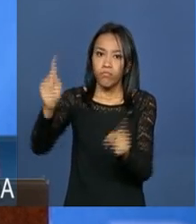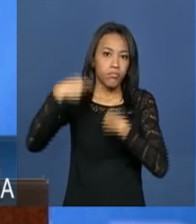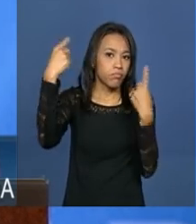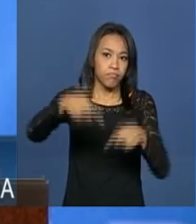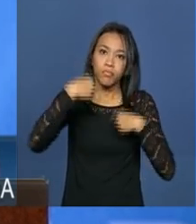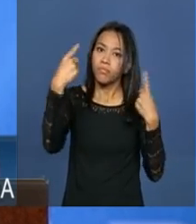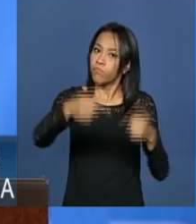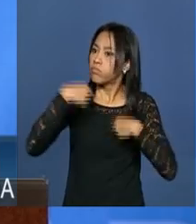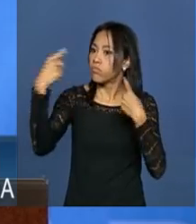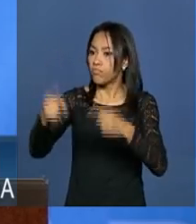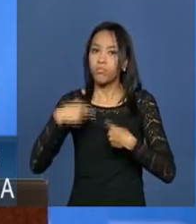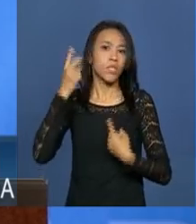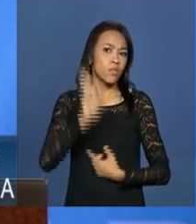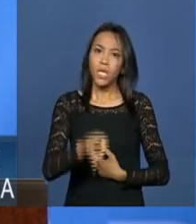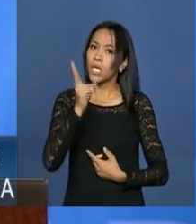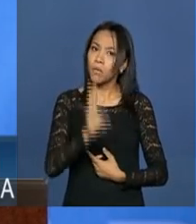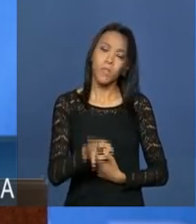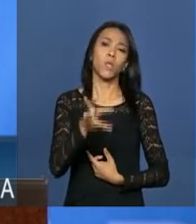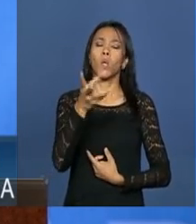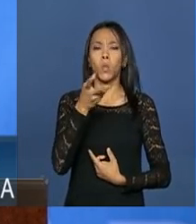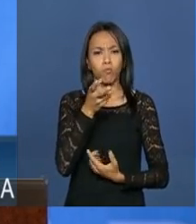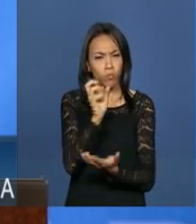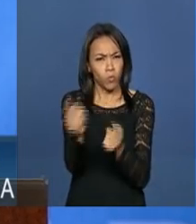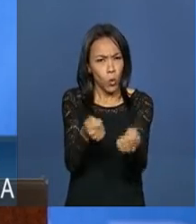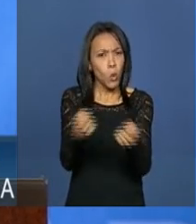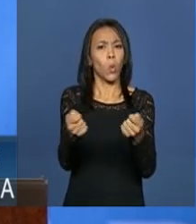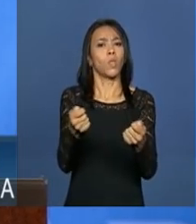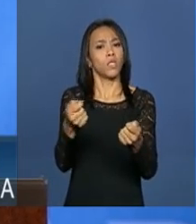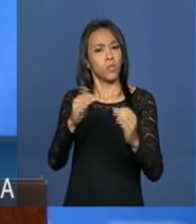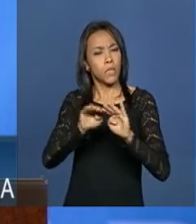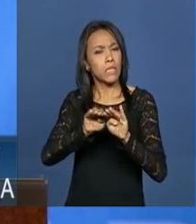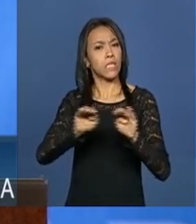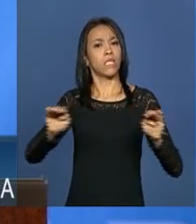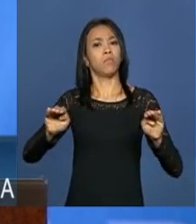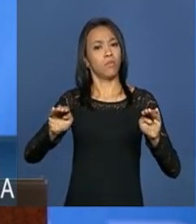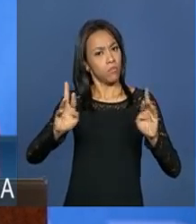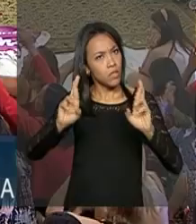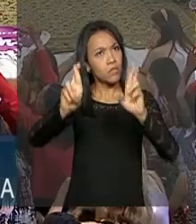e mantendo o controle, o eixo e a